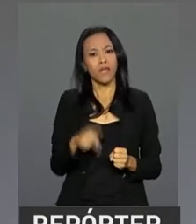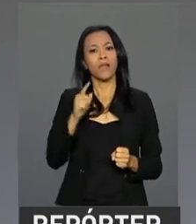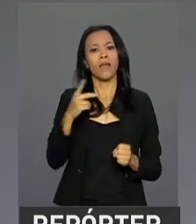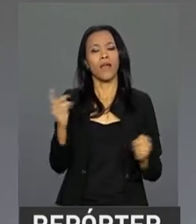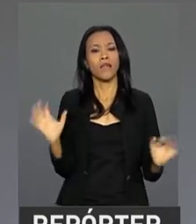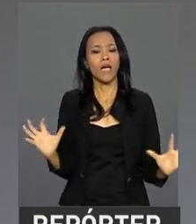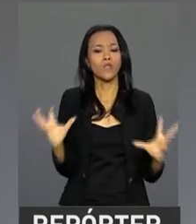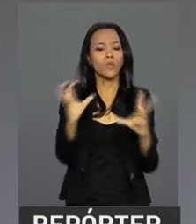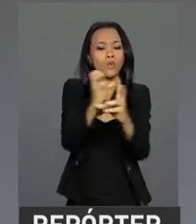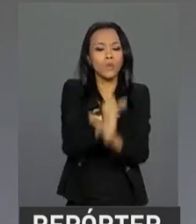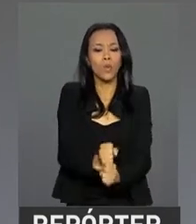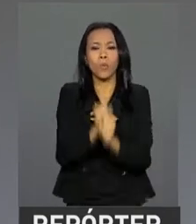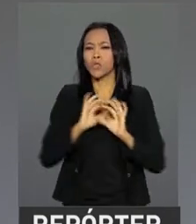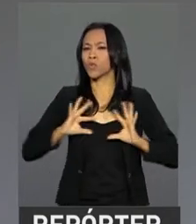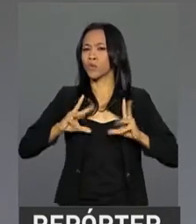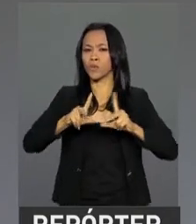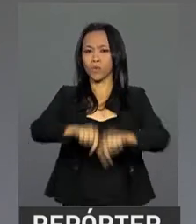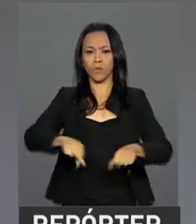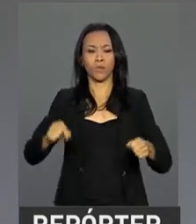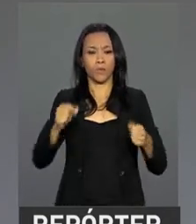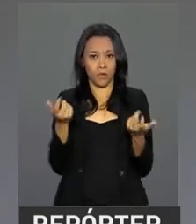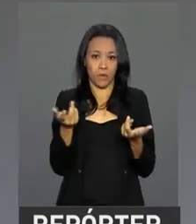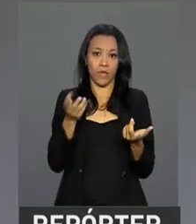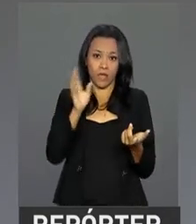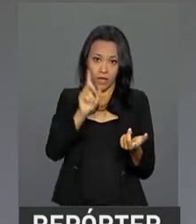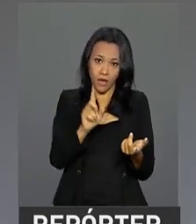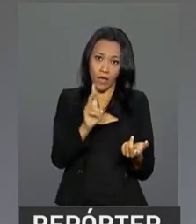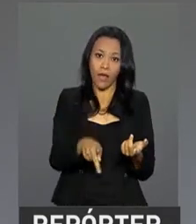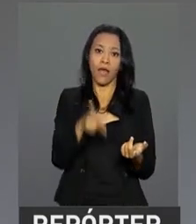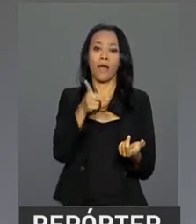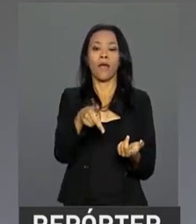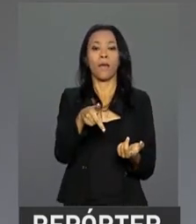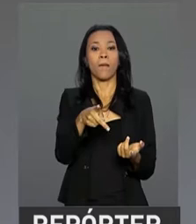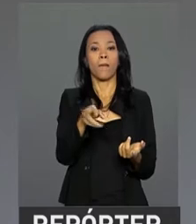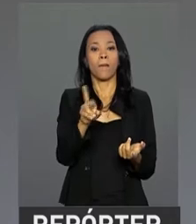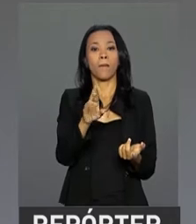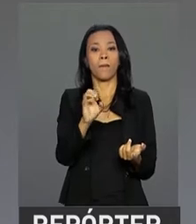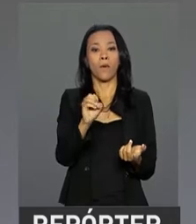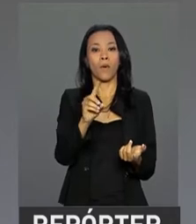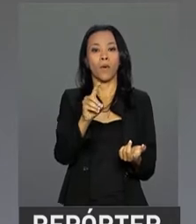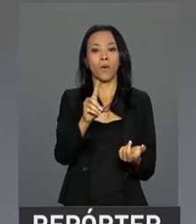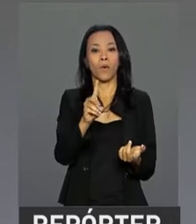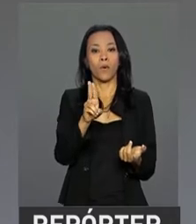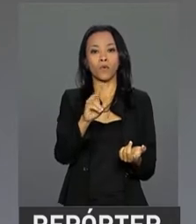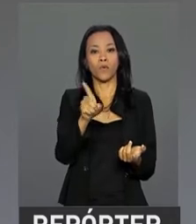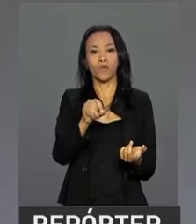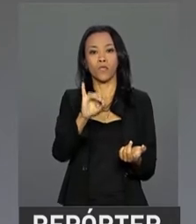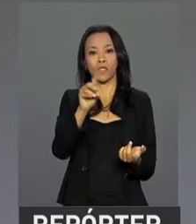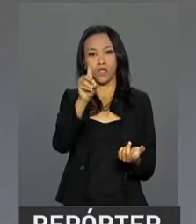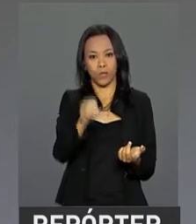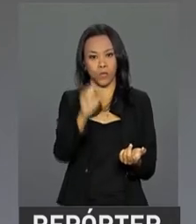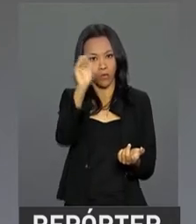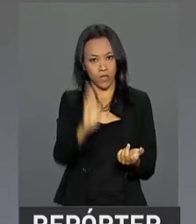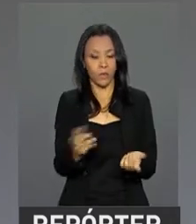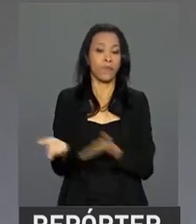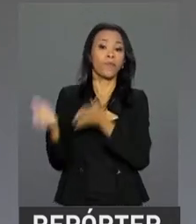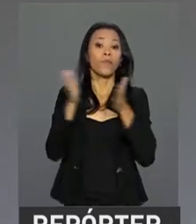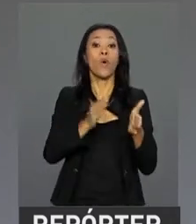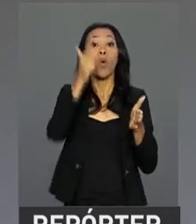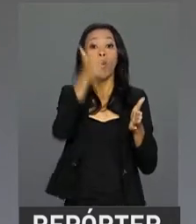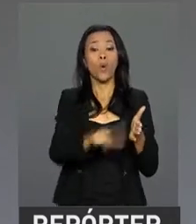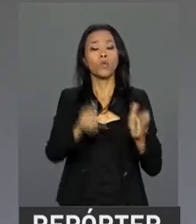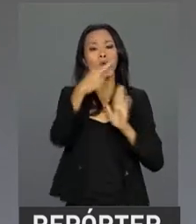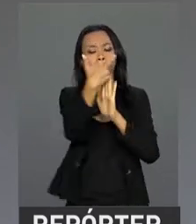produzidos aqui no brasil a gente lembra também que o boletim focus que aquele boletim divulgado pelo banco central que reúne